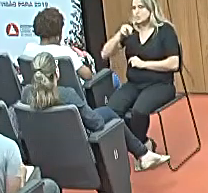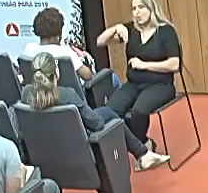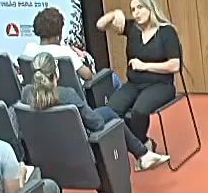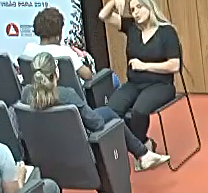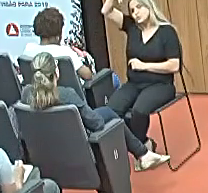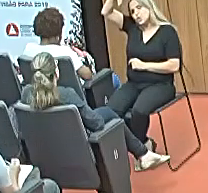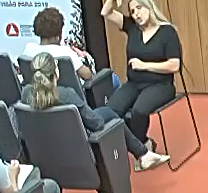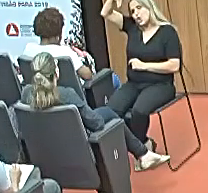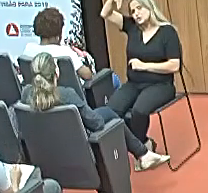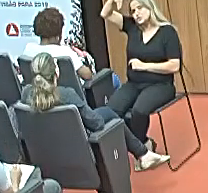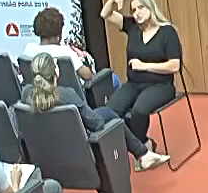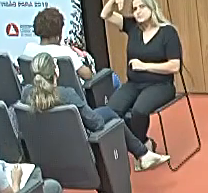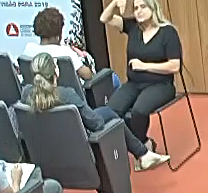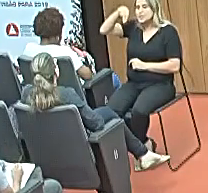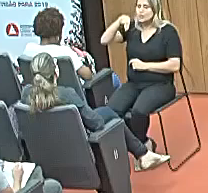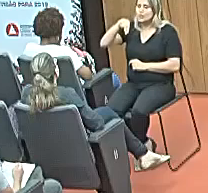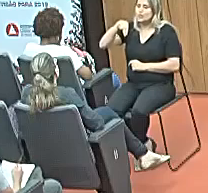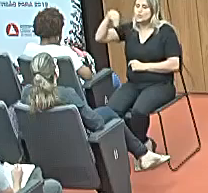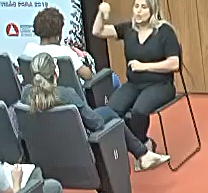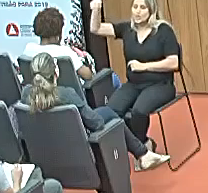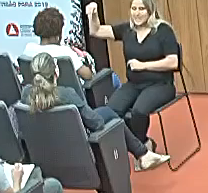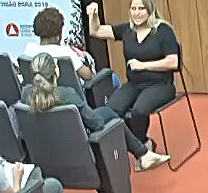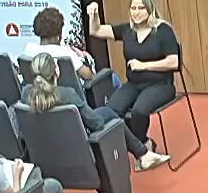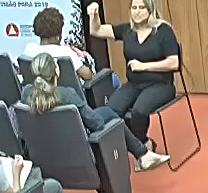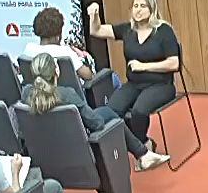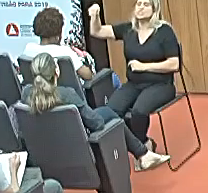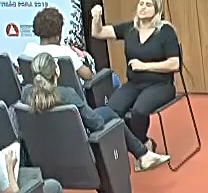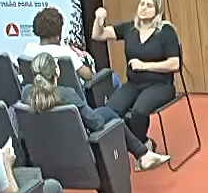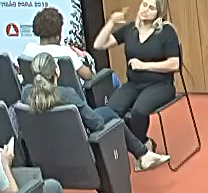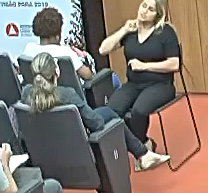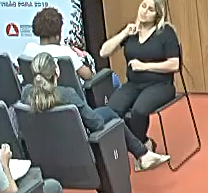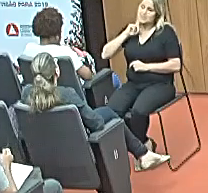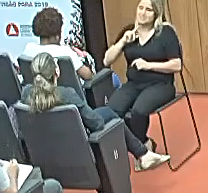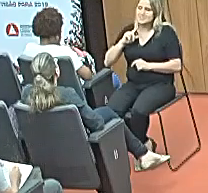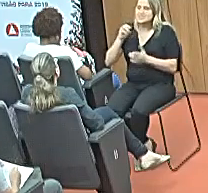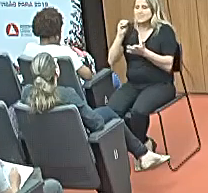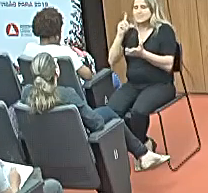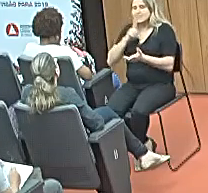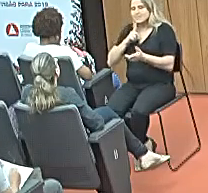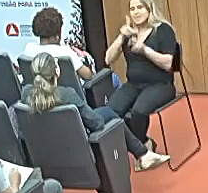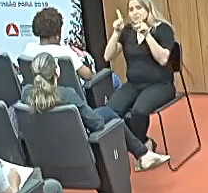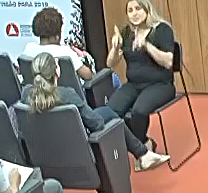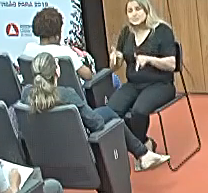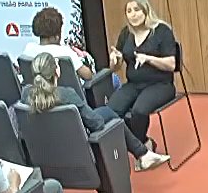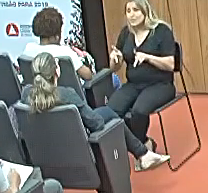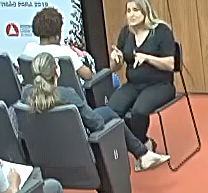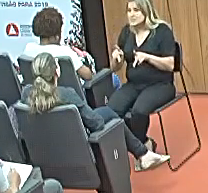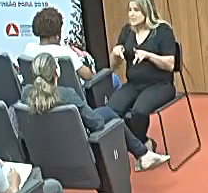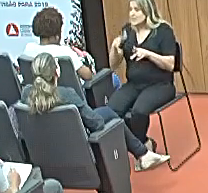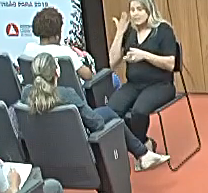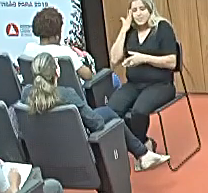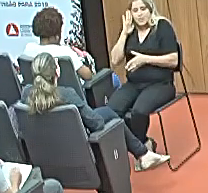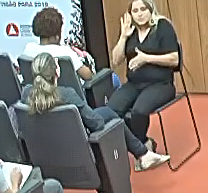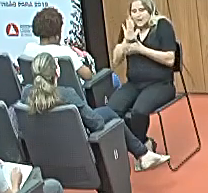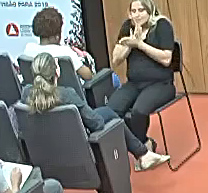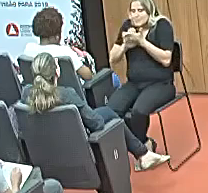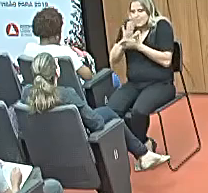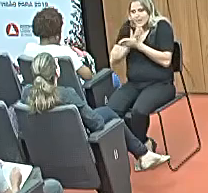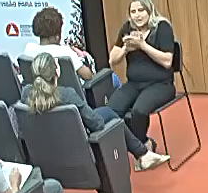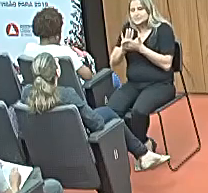nordeste de minas que tem pessoas que não estão alfabetizadas eu sou especialista nesta área